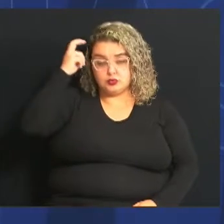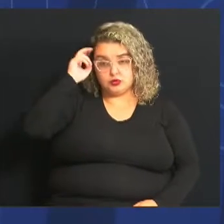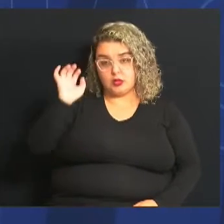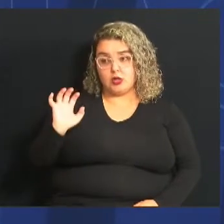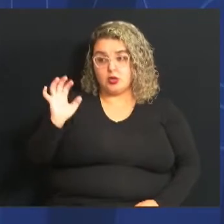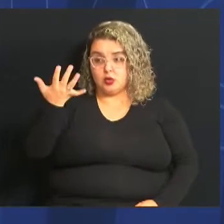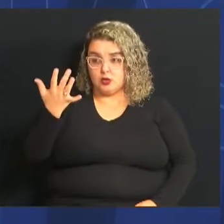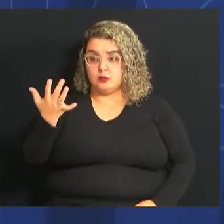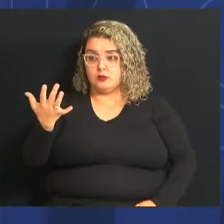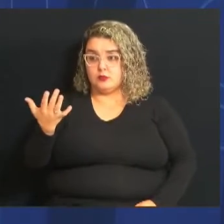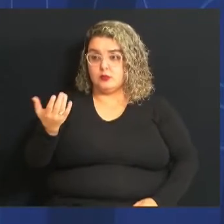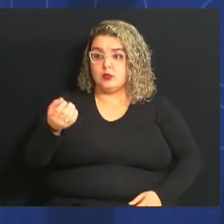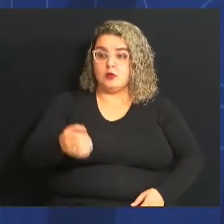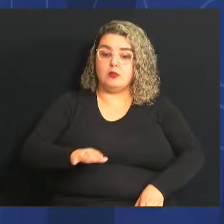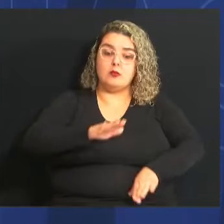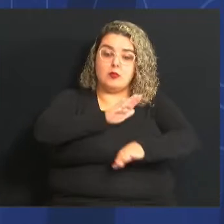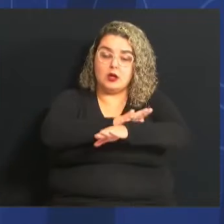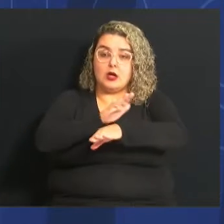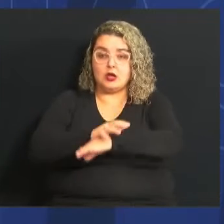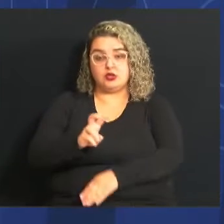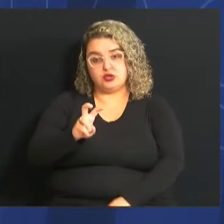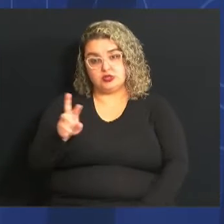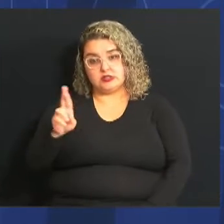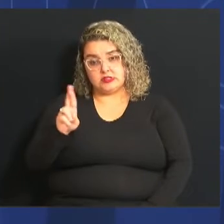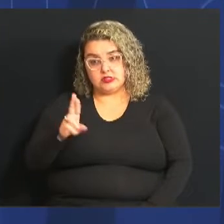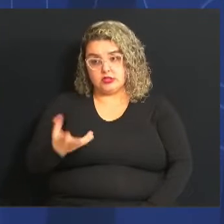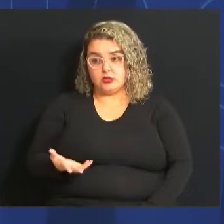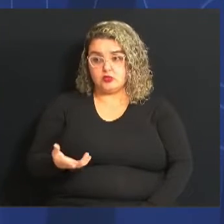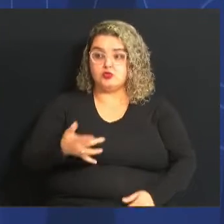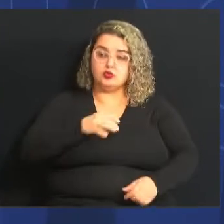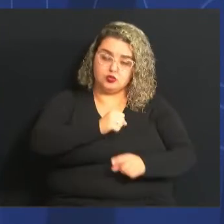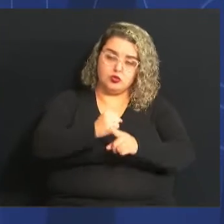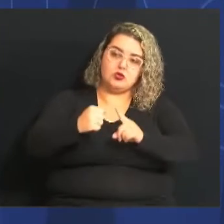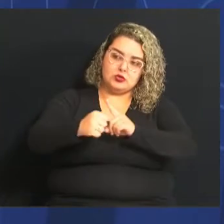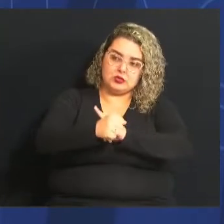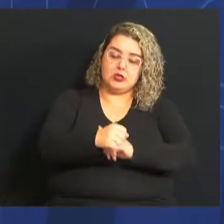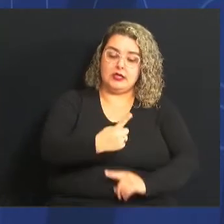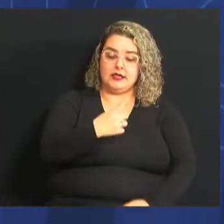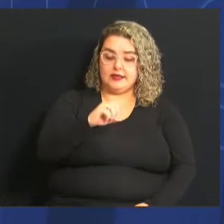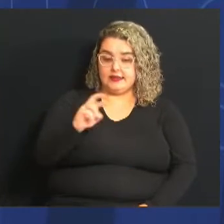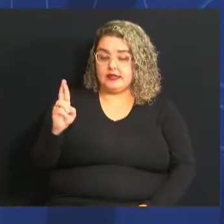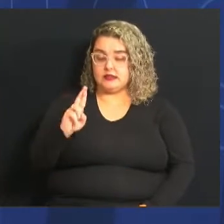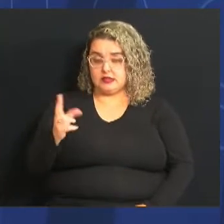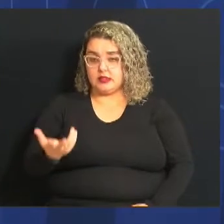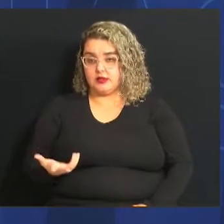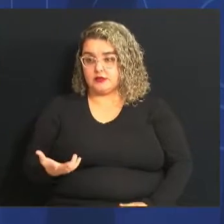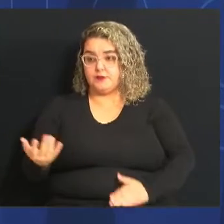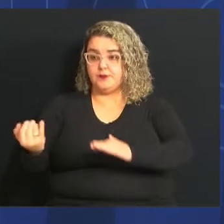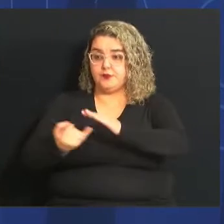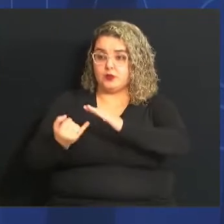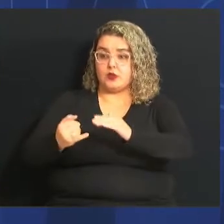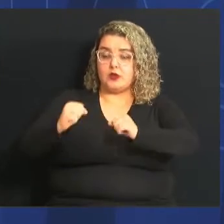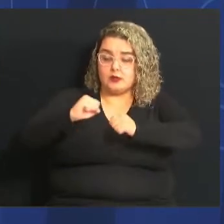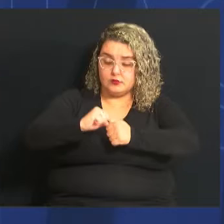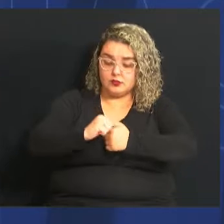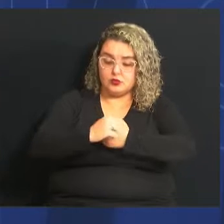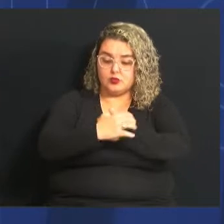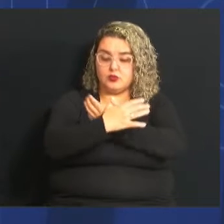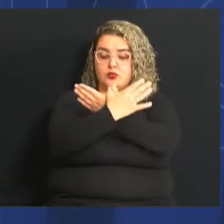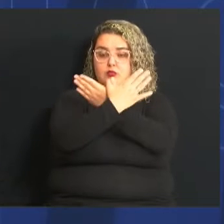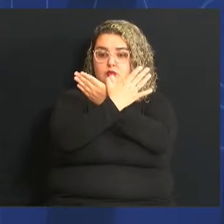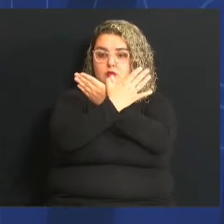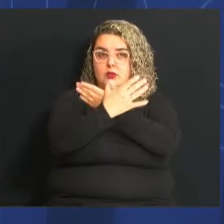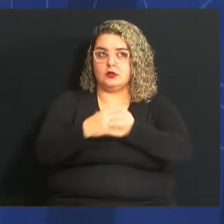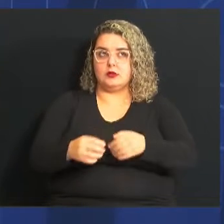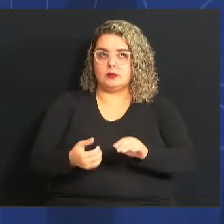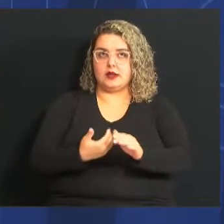uma contribuição de R$ 5,00 social e R$ 10,00. O Instituto Pavão Cultural fica na rua